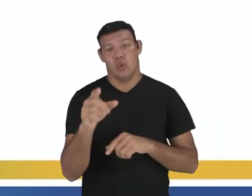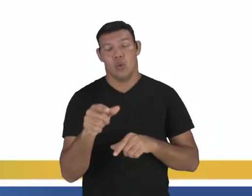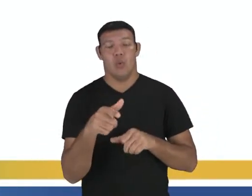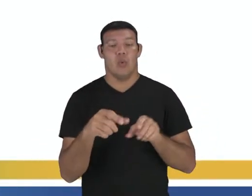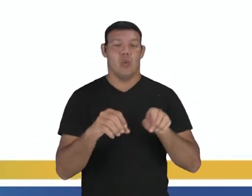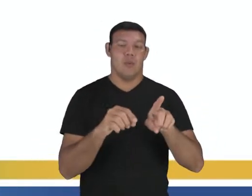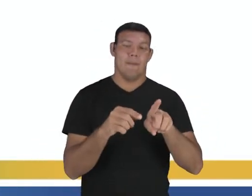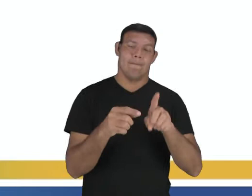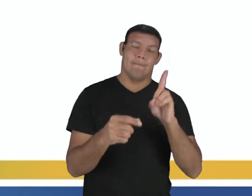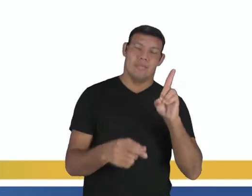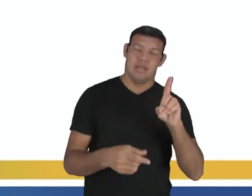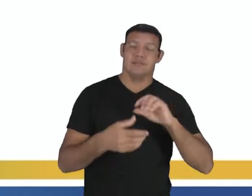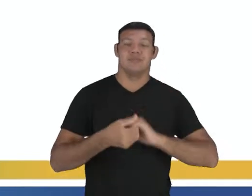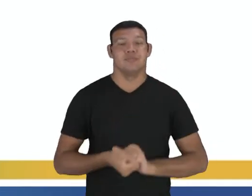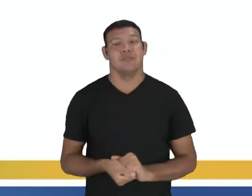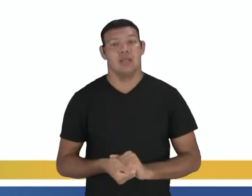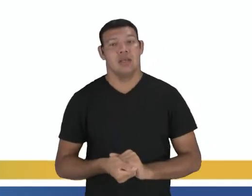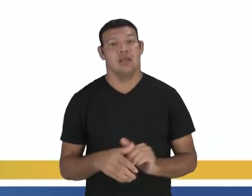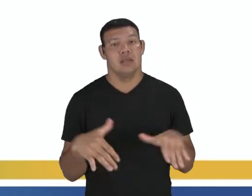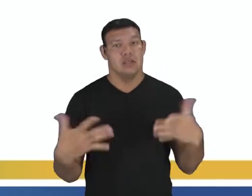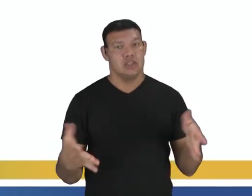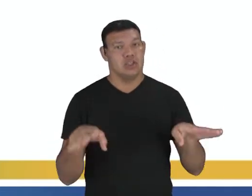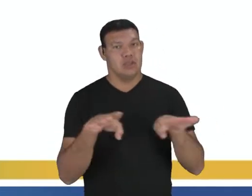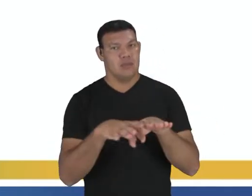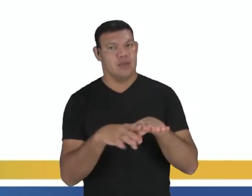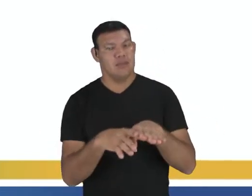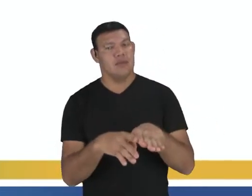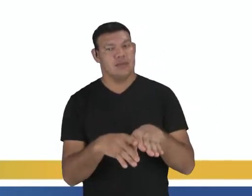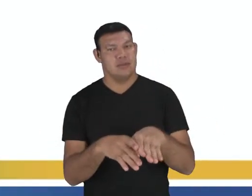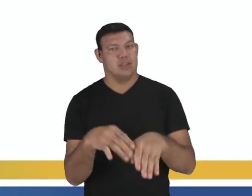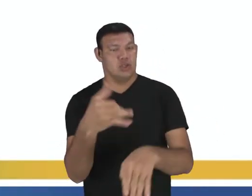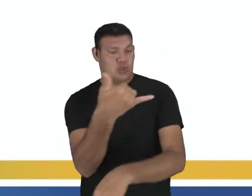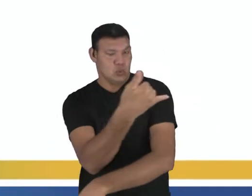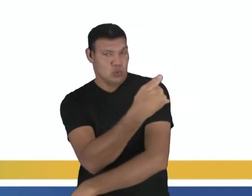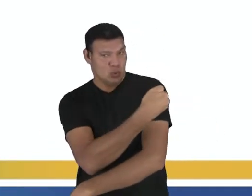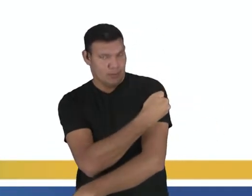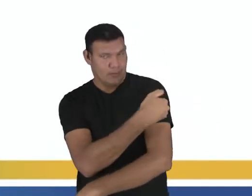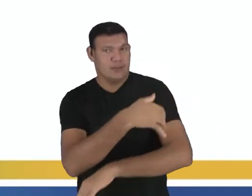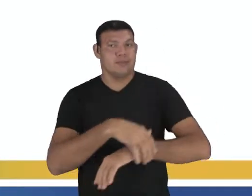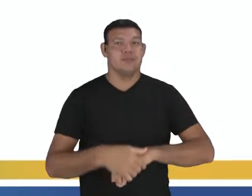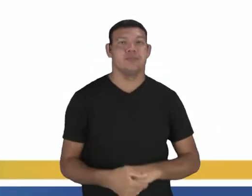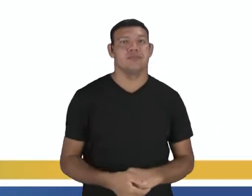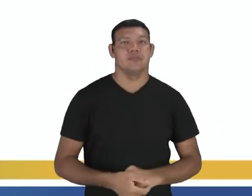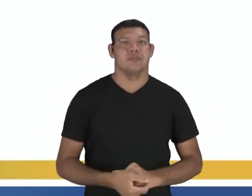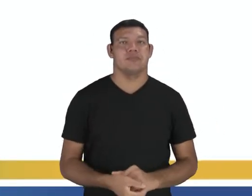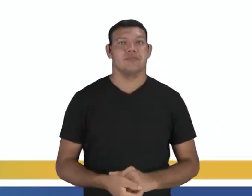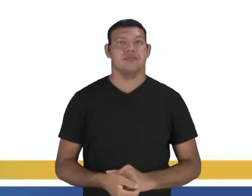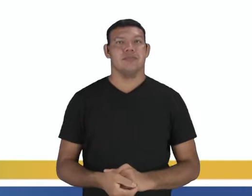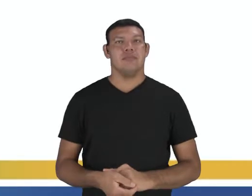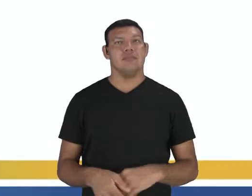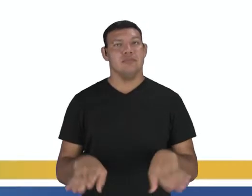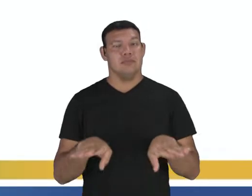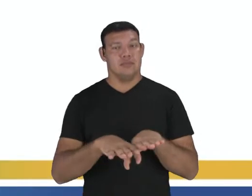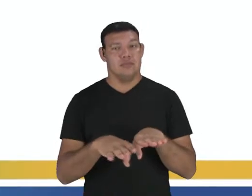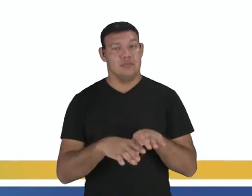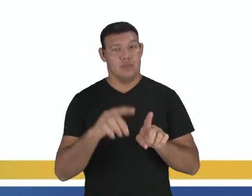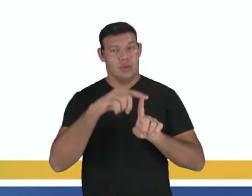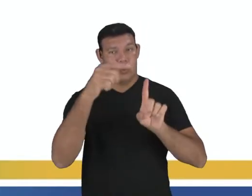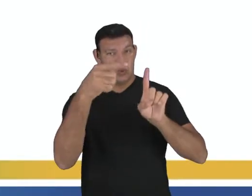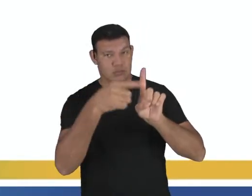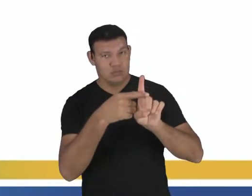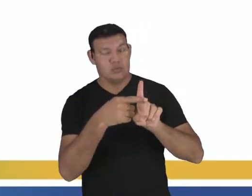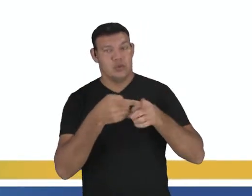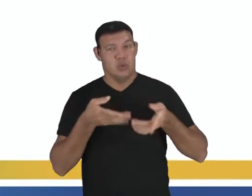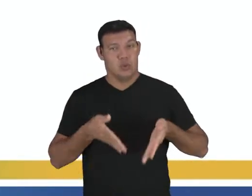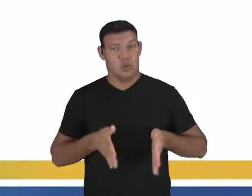né, compartilhamento de seringas, de mãe para filho, que a gente fala que é uma transmissão vertical, tá? Tanto na gestação,